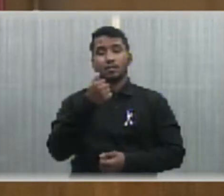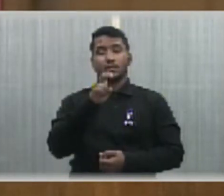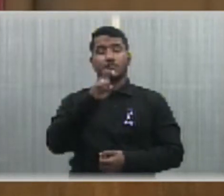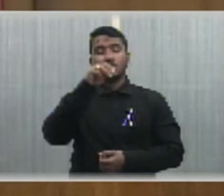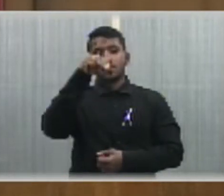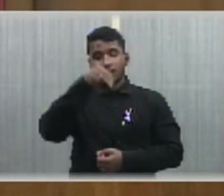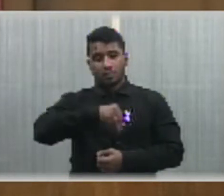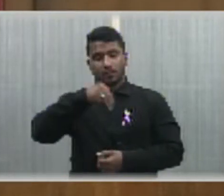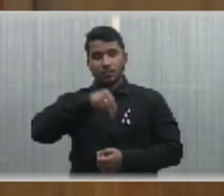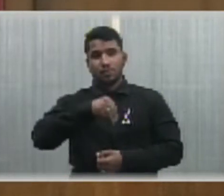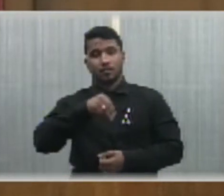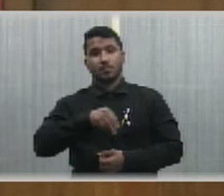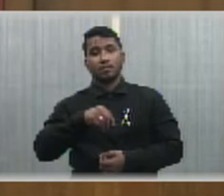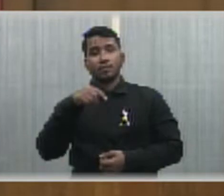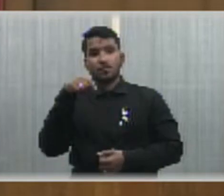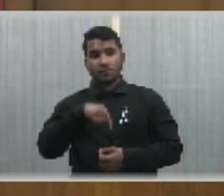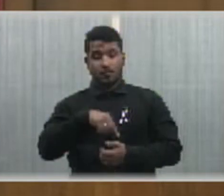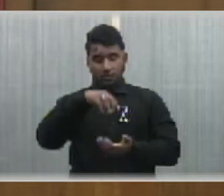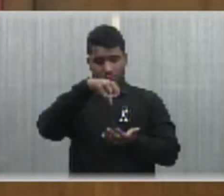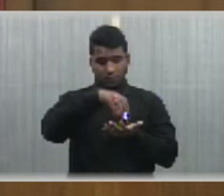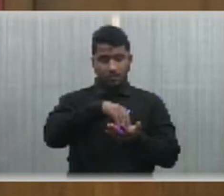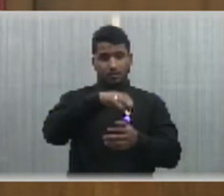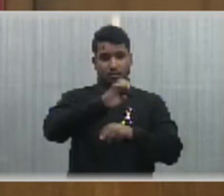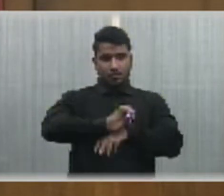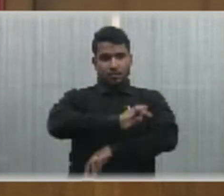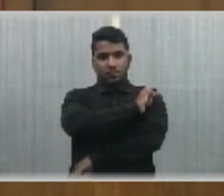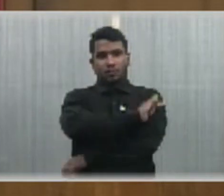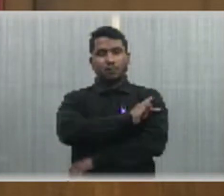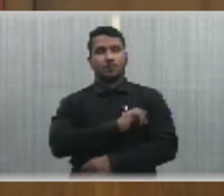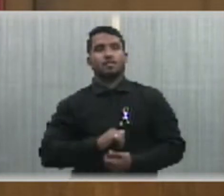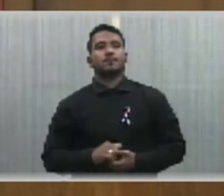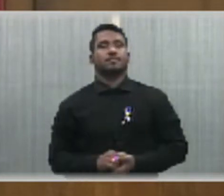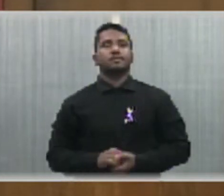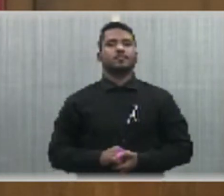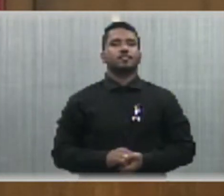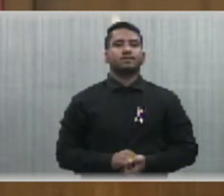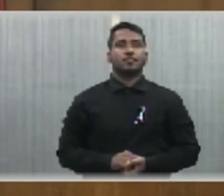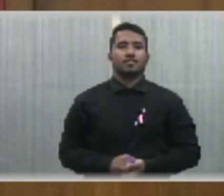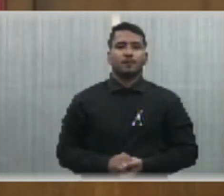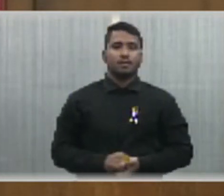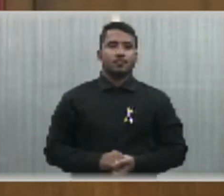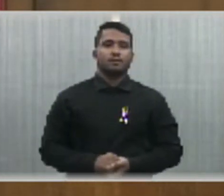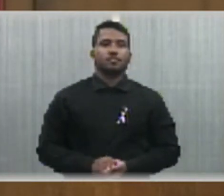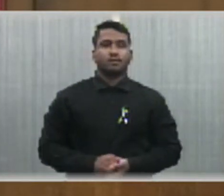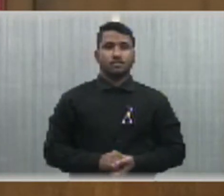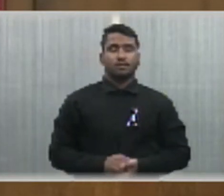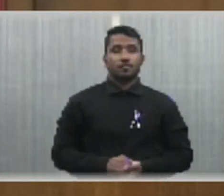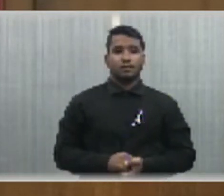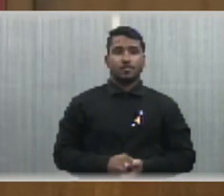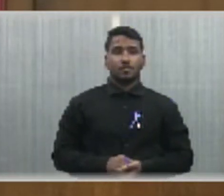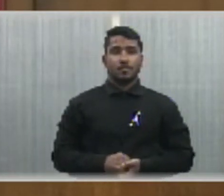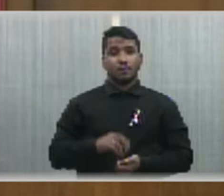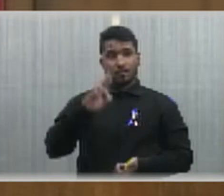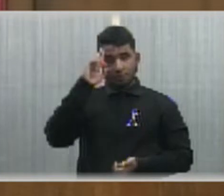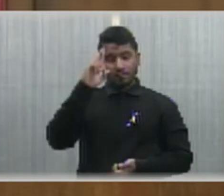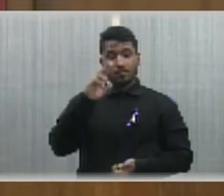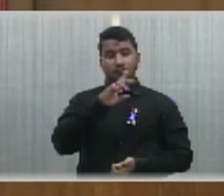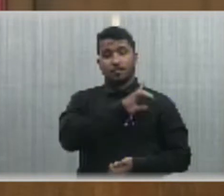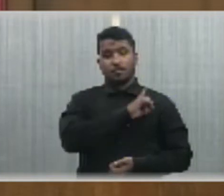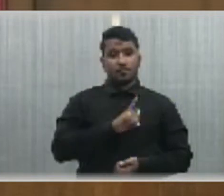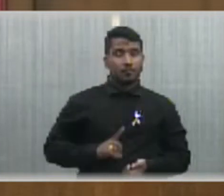11h15, no Palácio Petrone Portela, sede da Assembleia Legislativa do Estado do Piauí, com a presença dos senhores